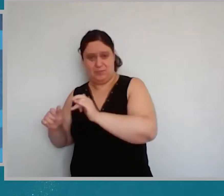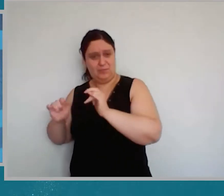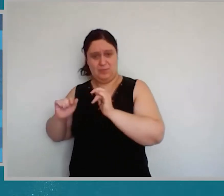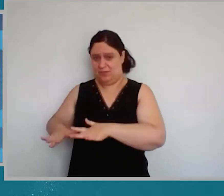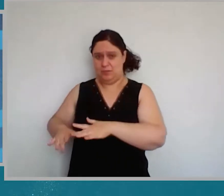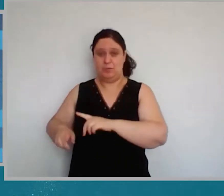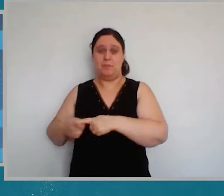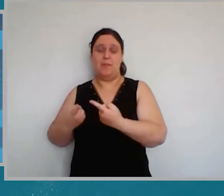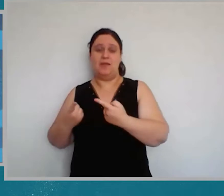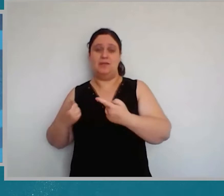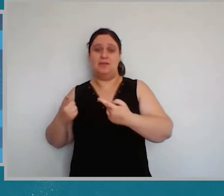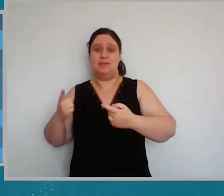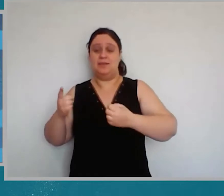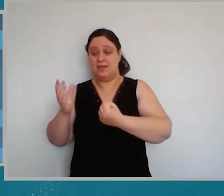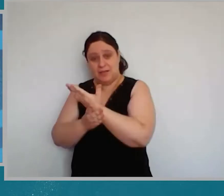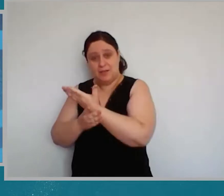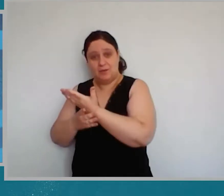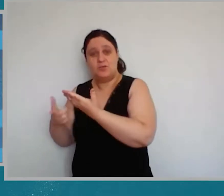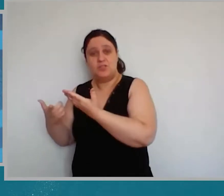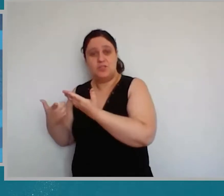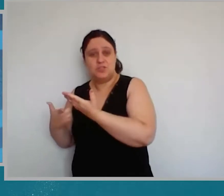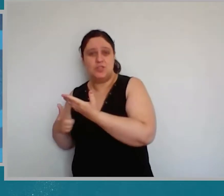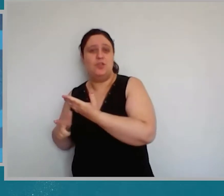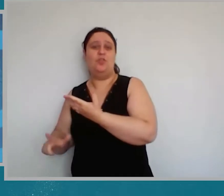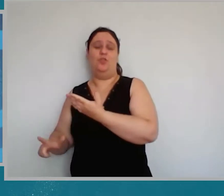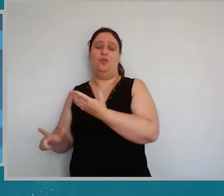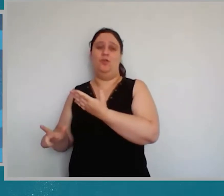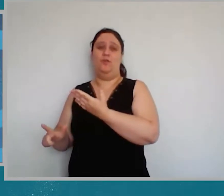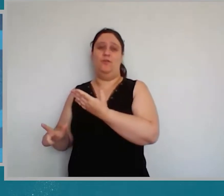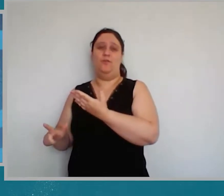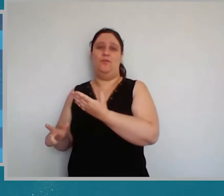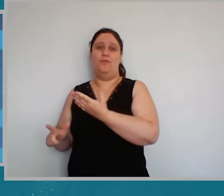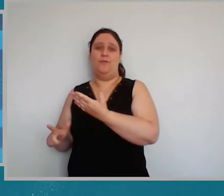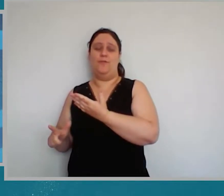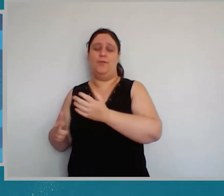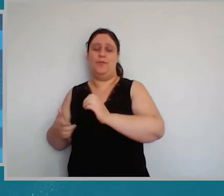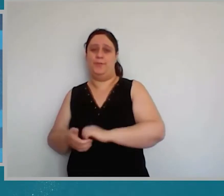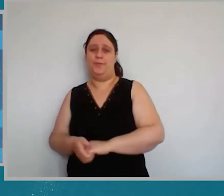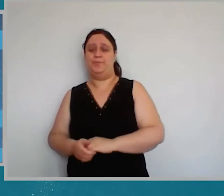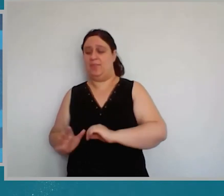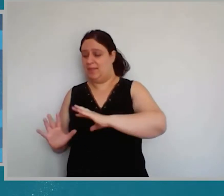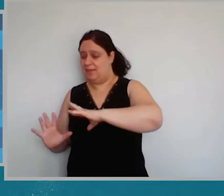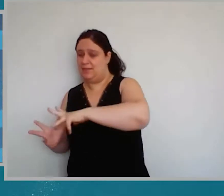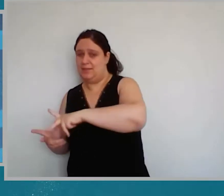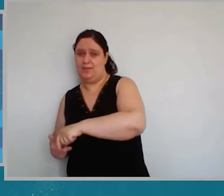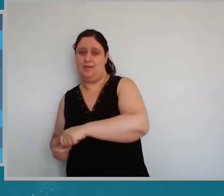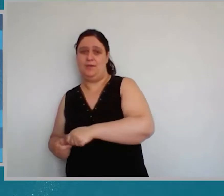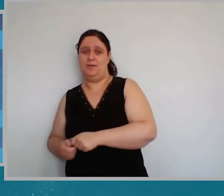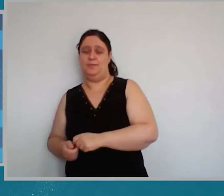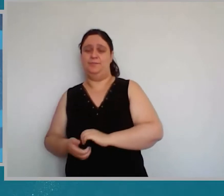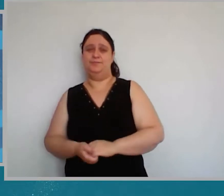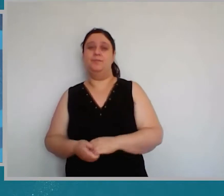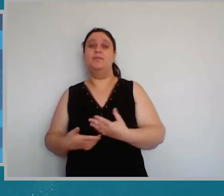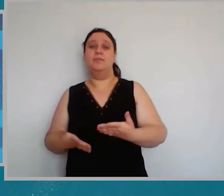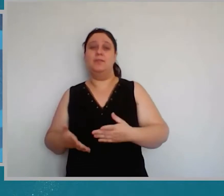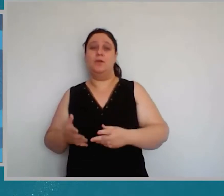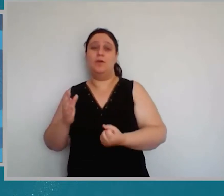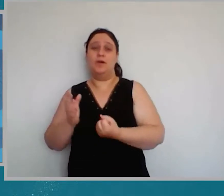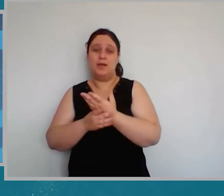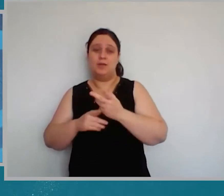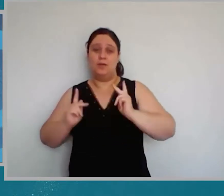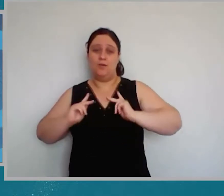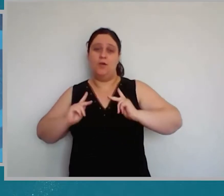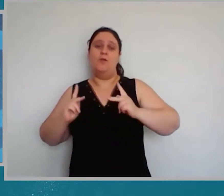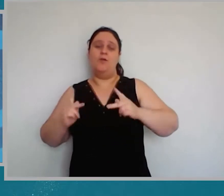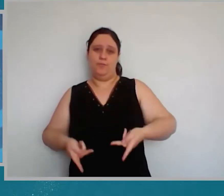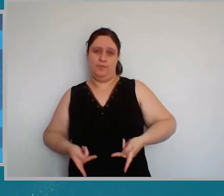terra para fazer o seu propósito perpetuar. E Ele então criou o homem, como já dissemos,